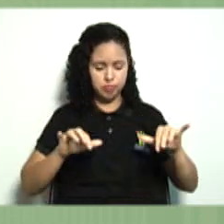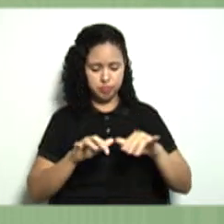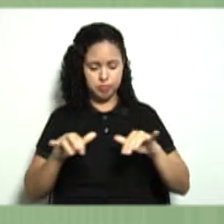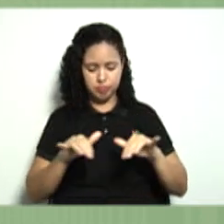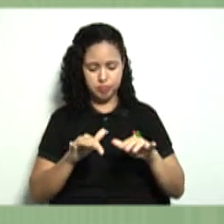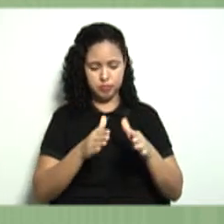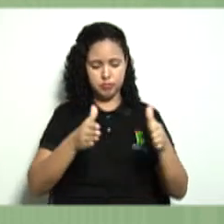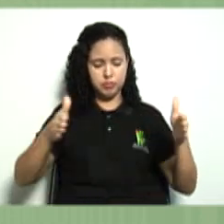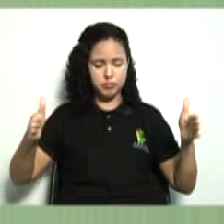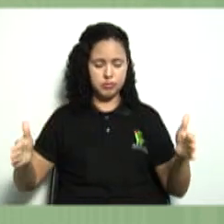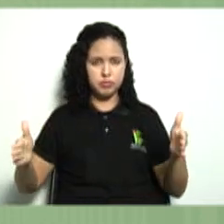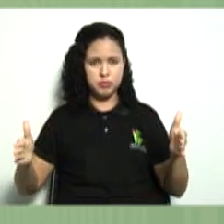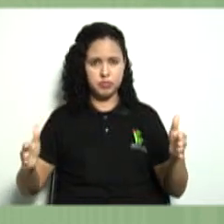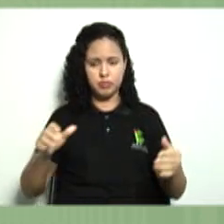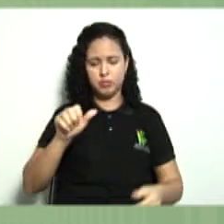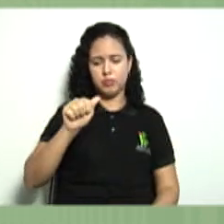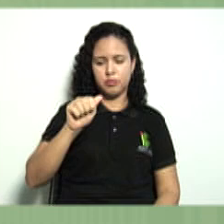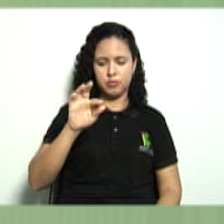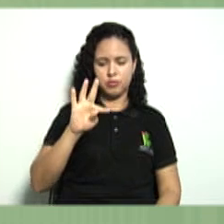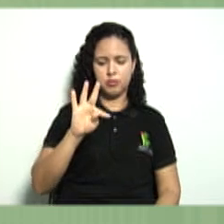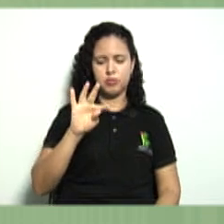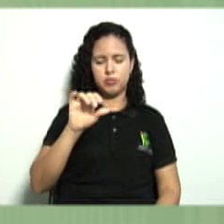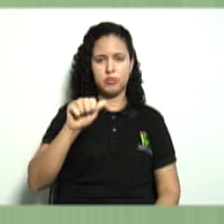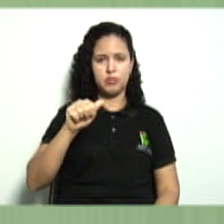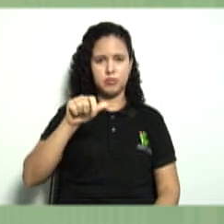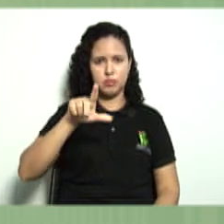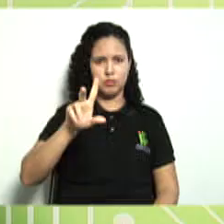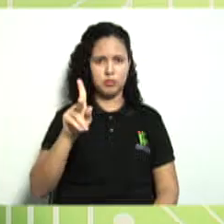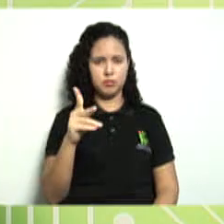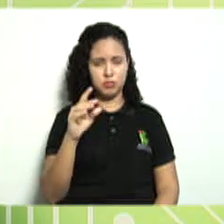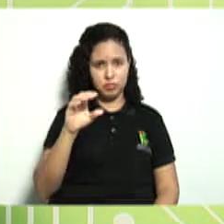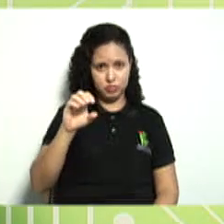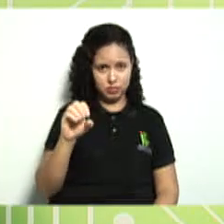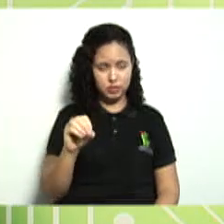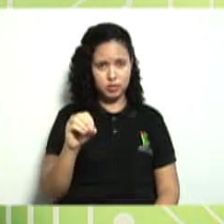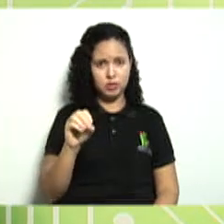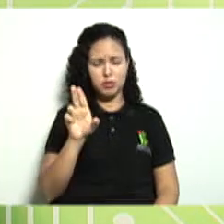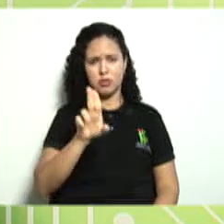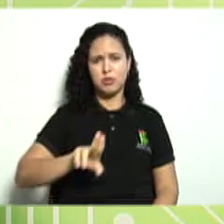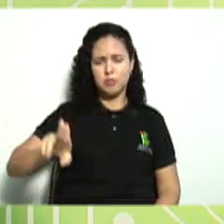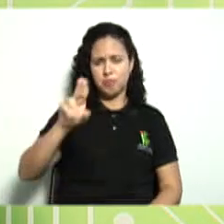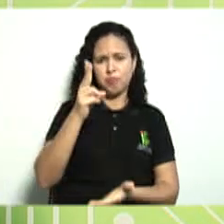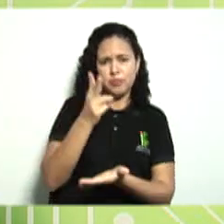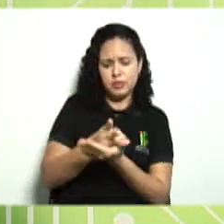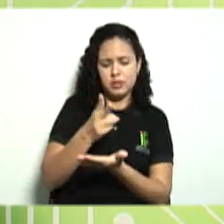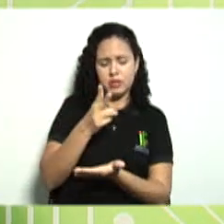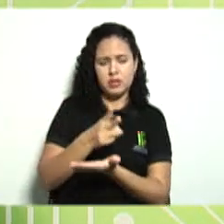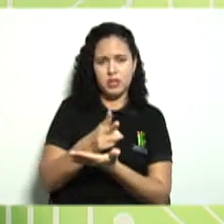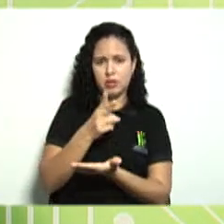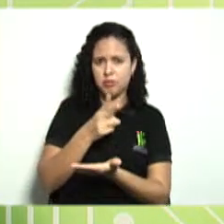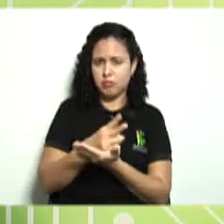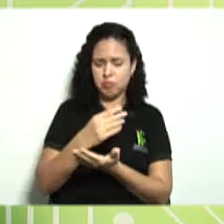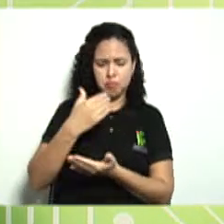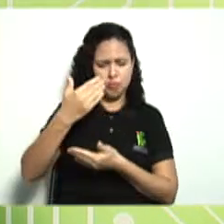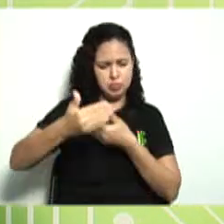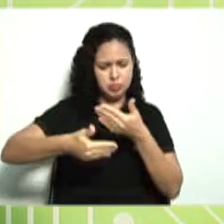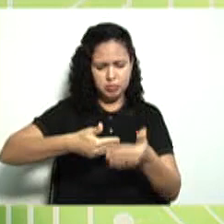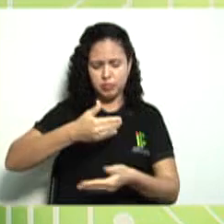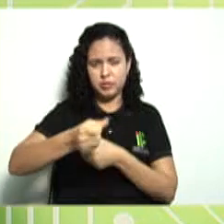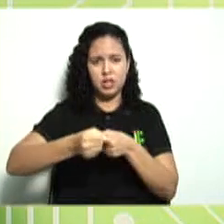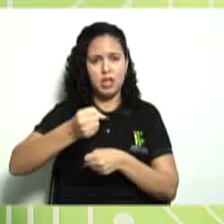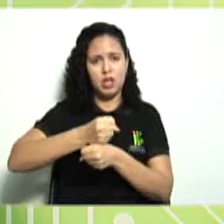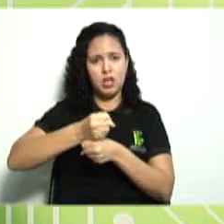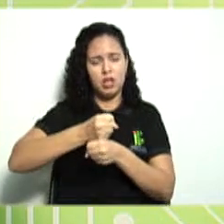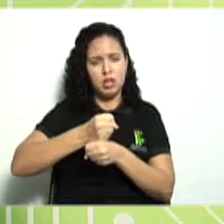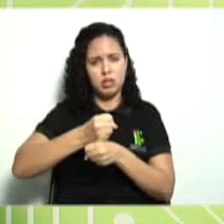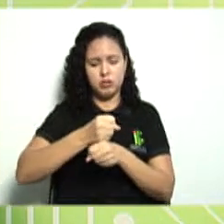em praticamente toda a sua vida, quando você estiver utilizando um computador, um celular, enfim. Tenho certeza